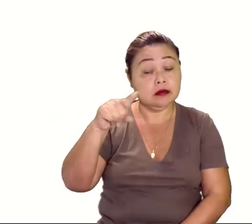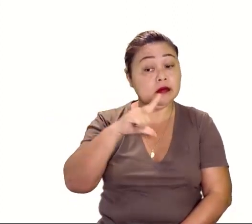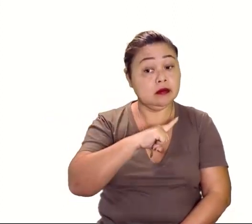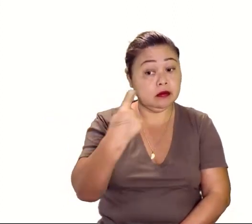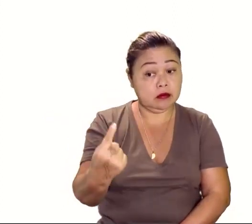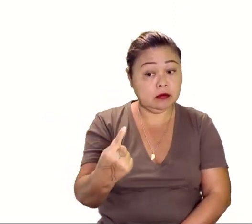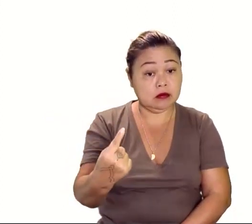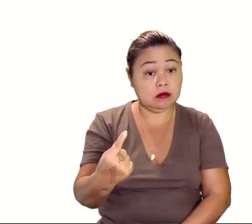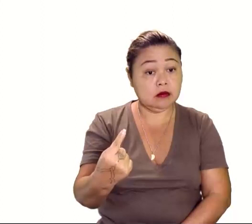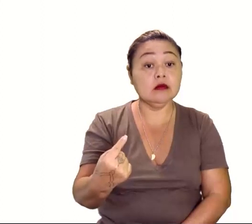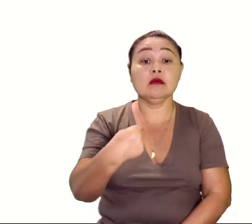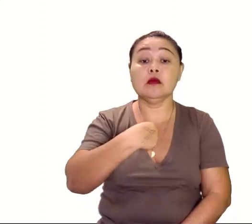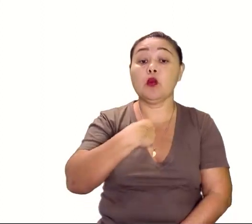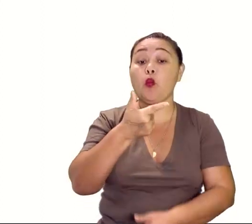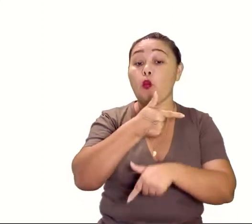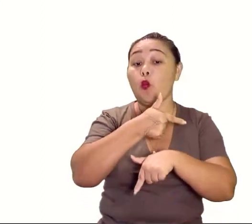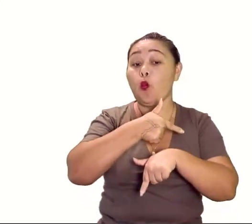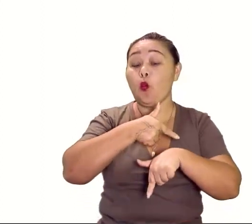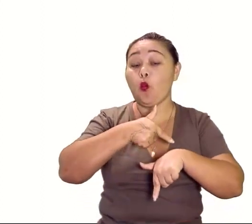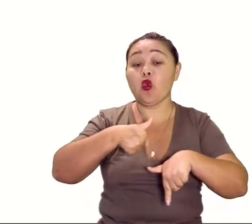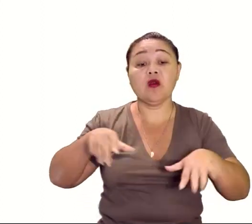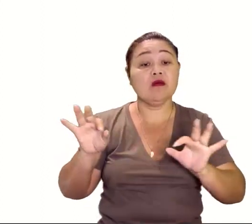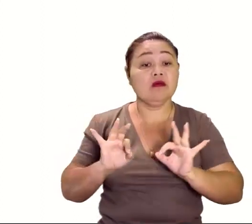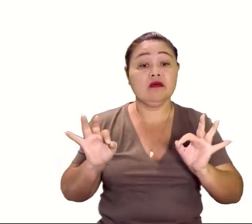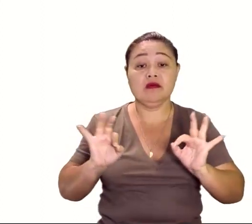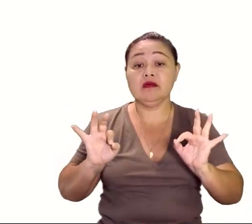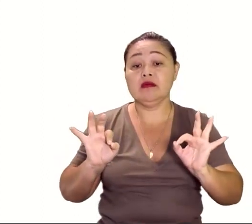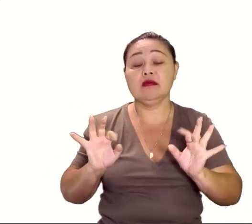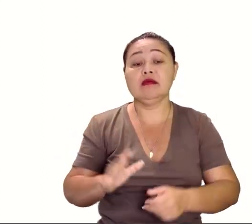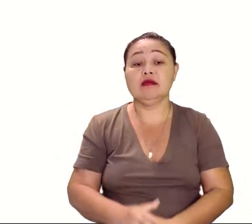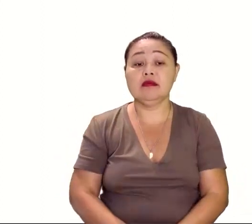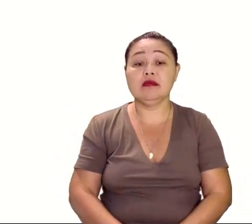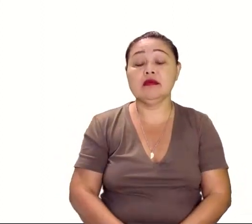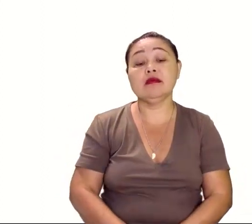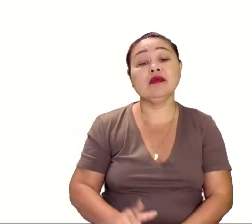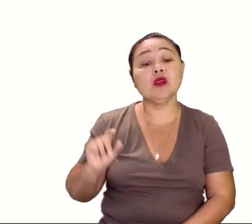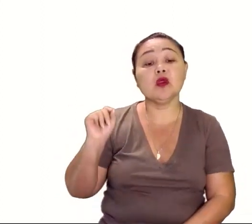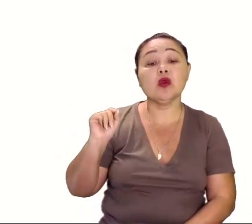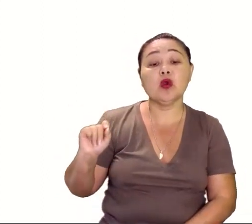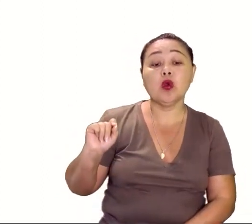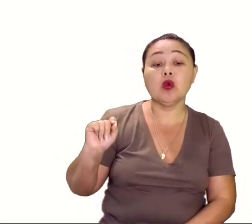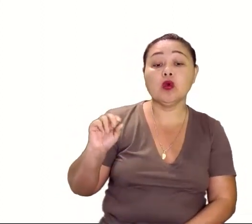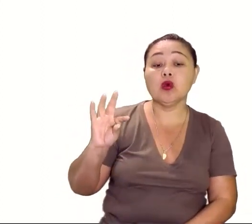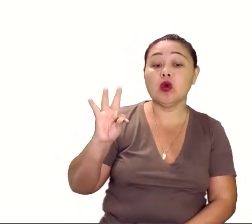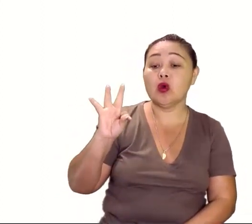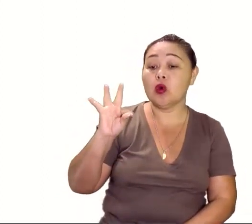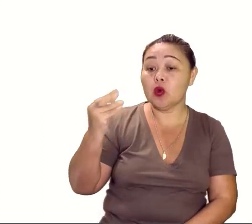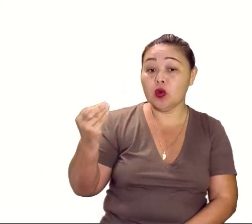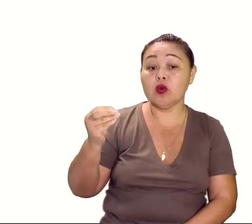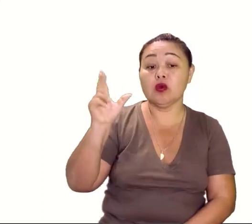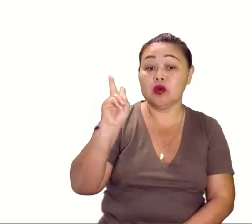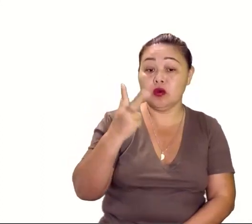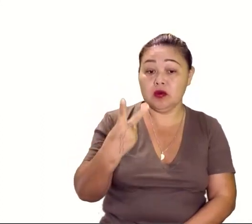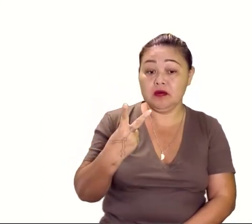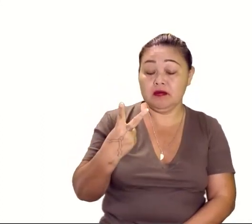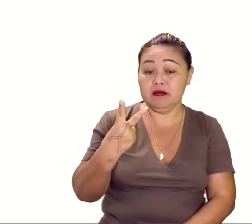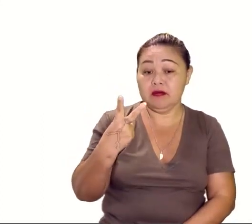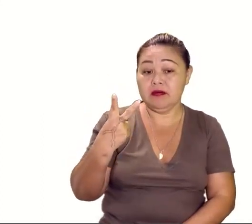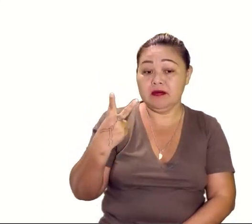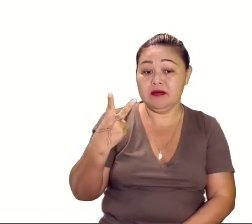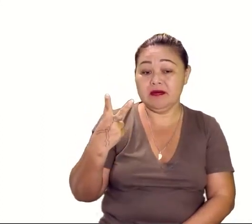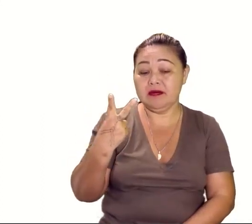você tem 1 e eu não tenho nenhum? Gente, Todos têm 2. tem 2.